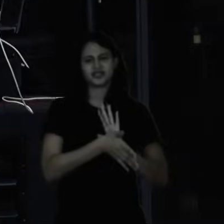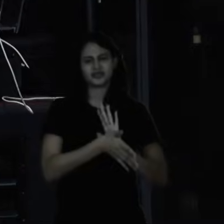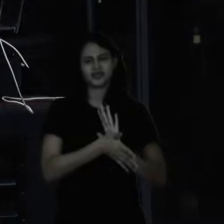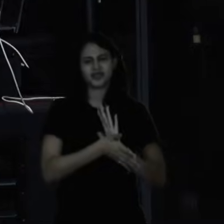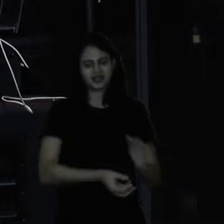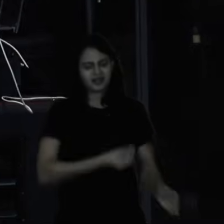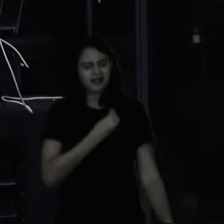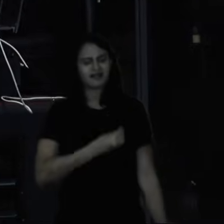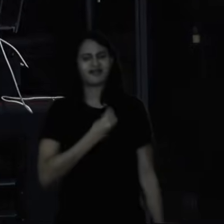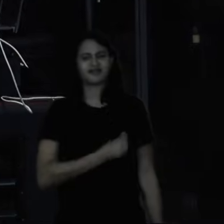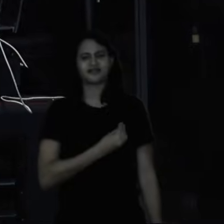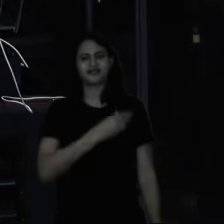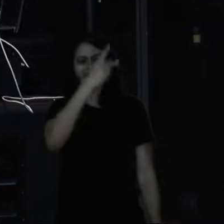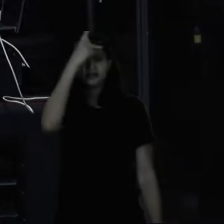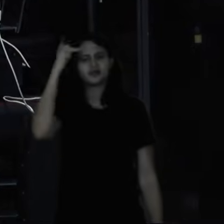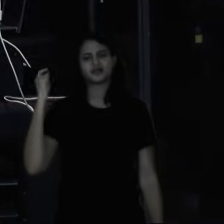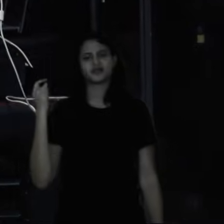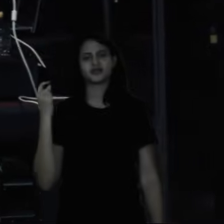pessoa.